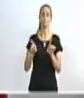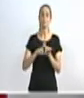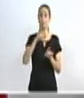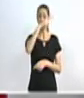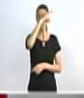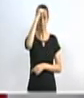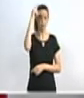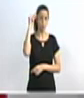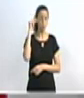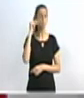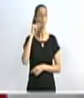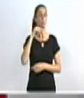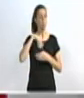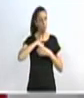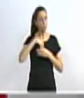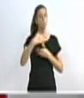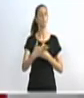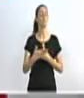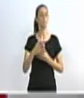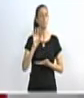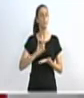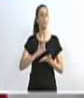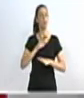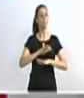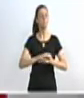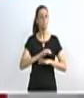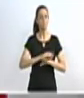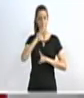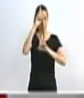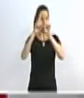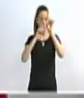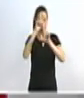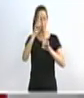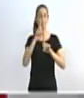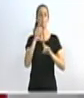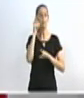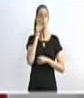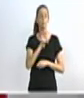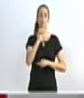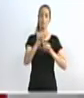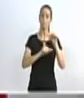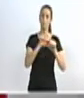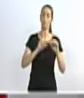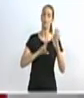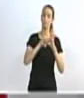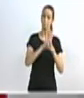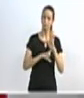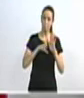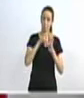pela atitude proativa de aqui modificar